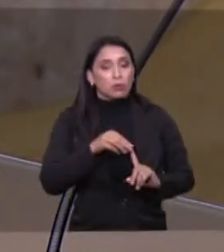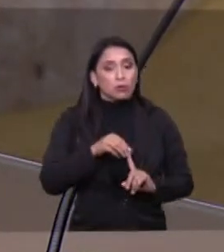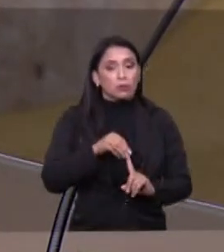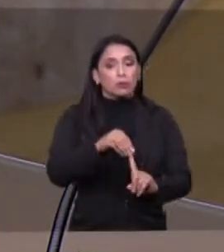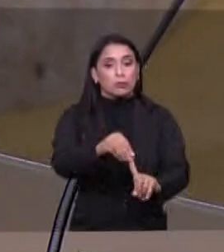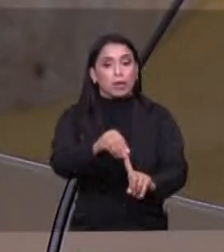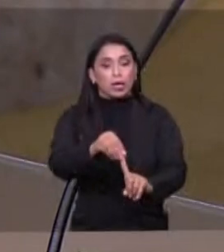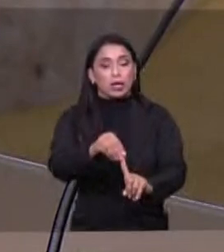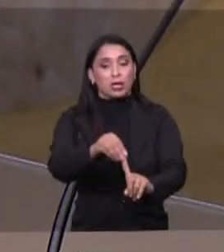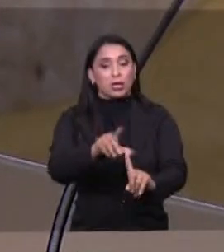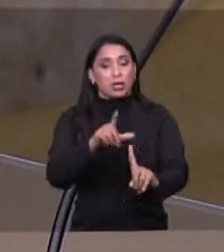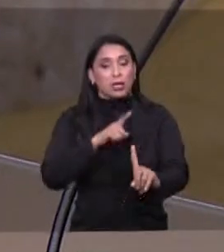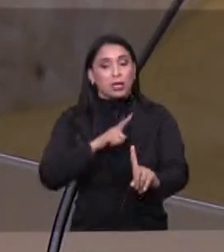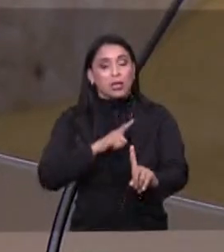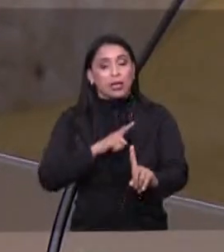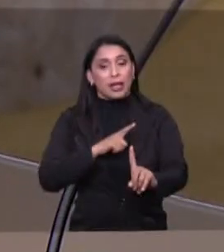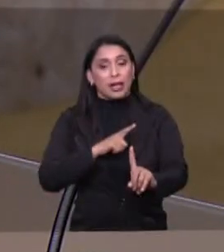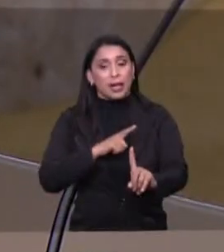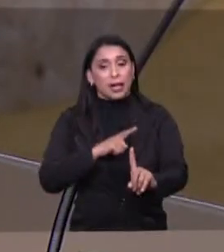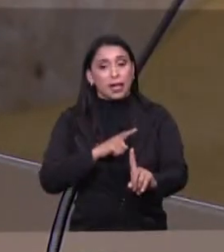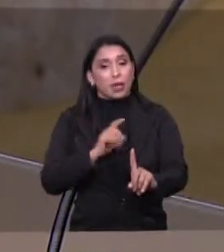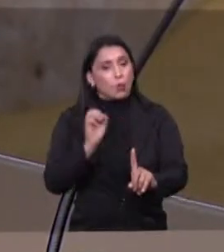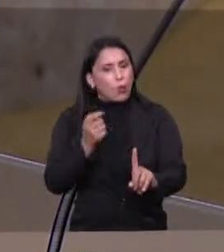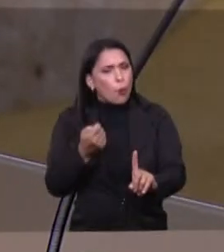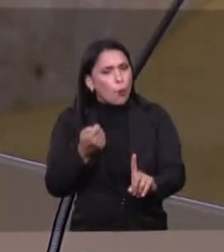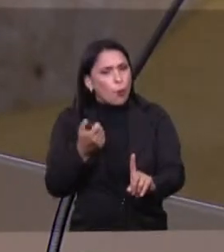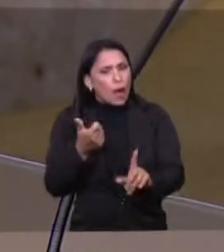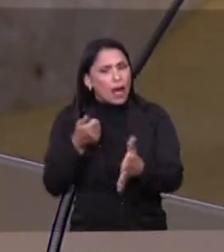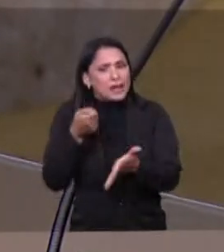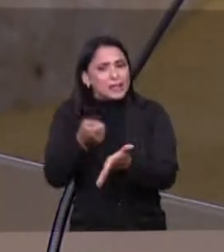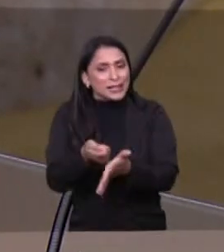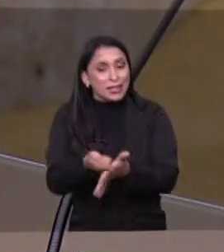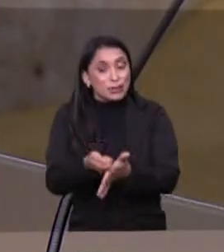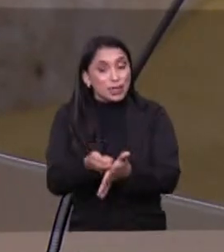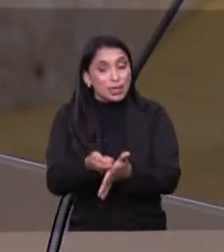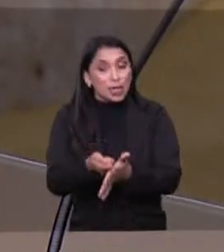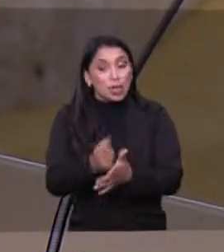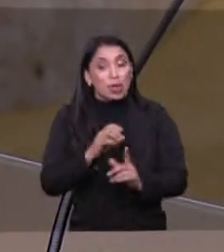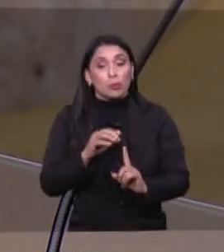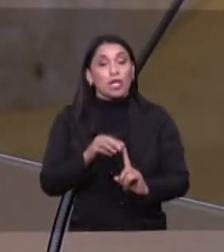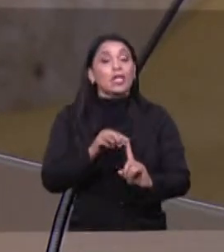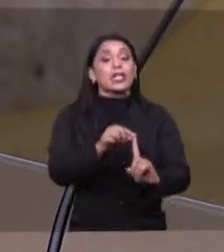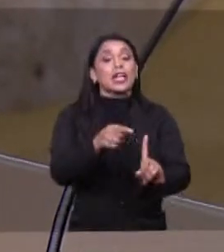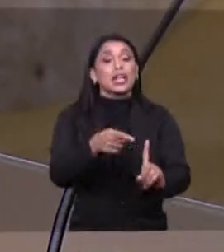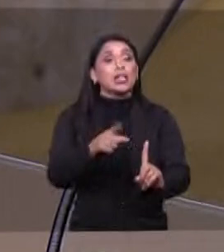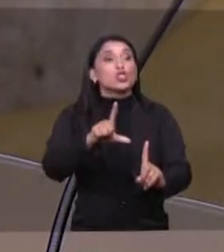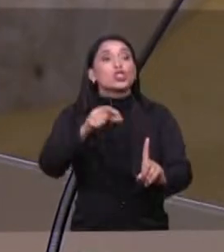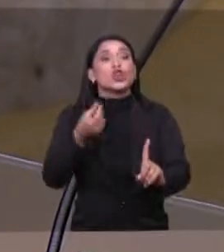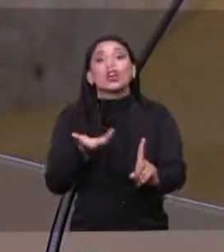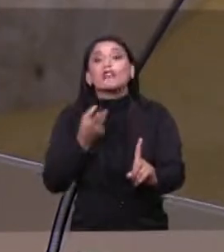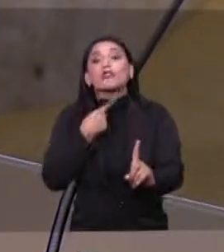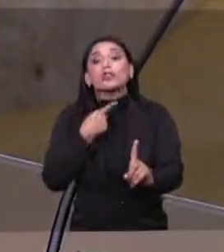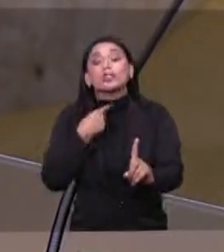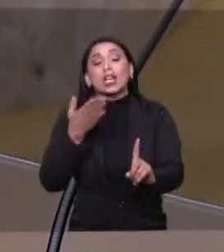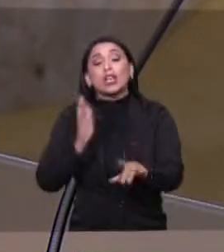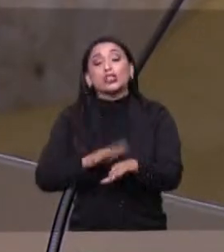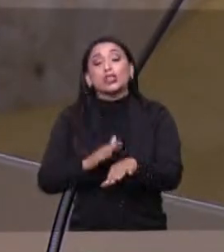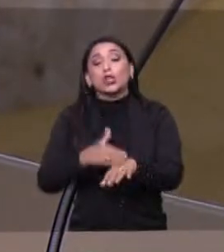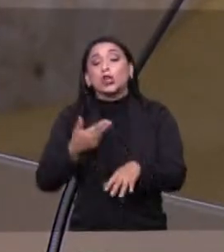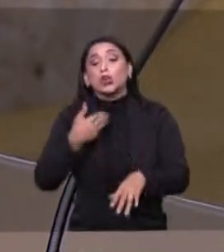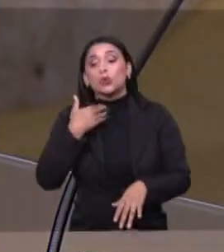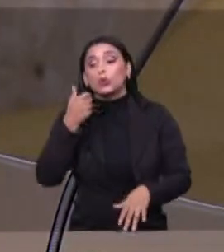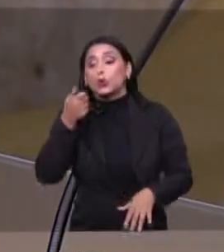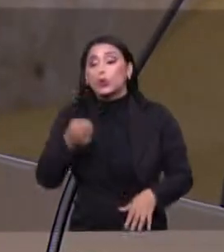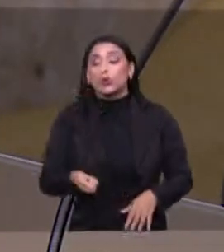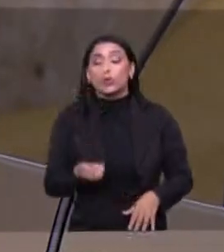sempre uma descrição quase arbítrio, que na hora que designa, designa quem quer, o juiz que